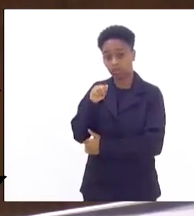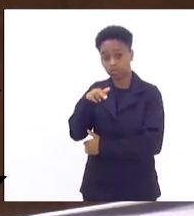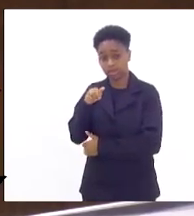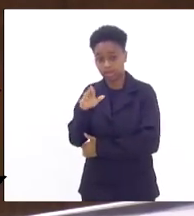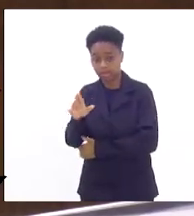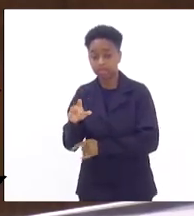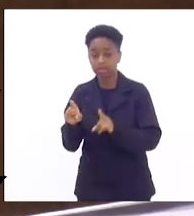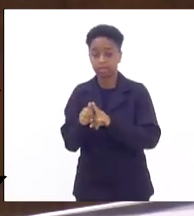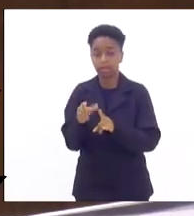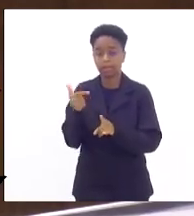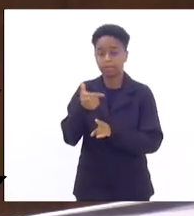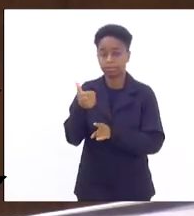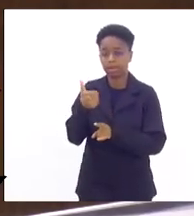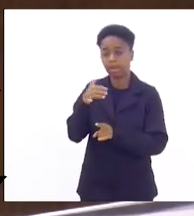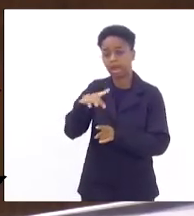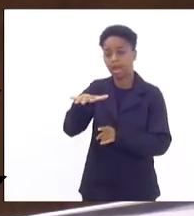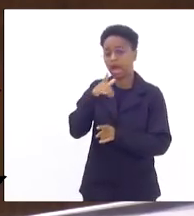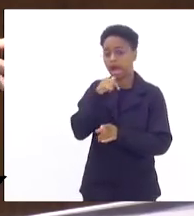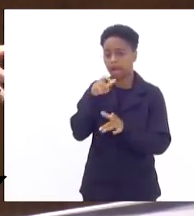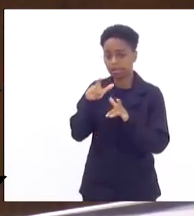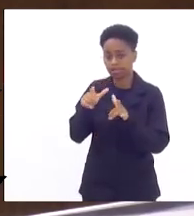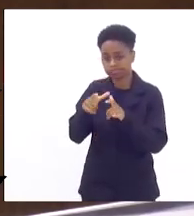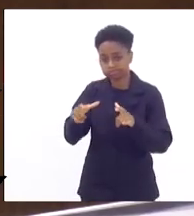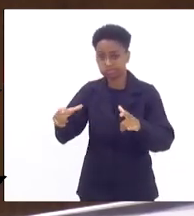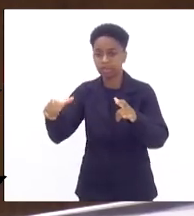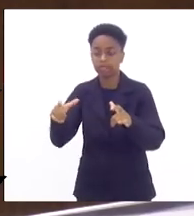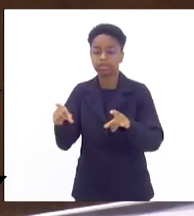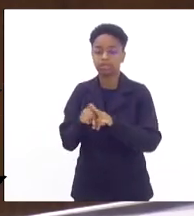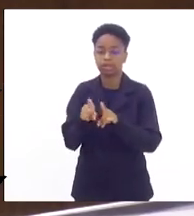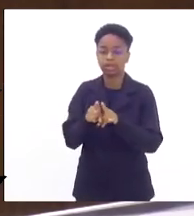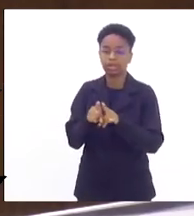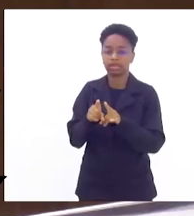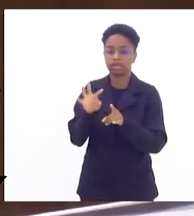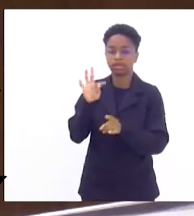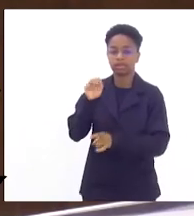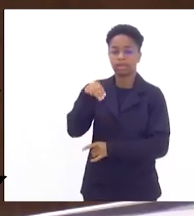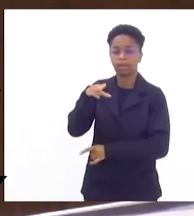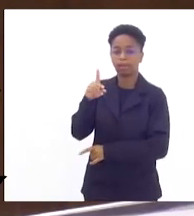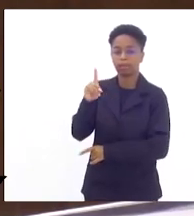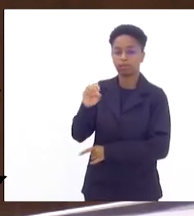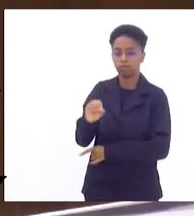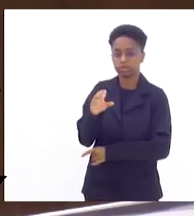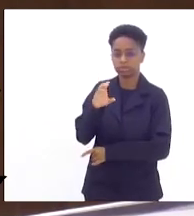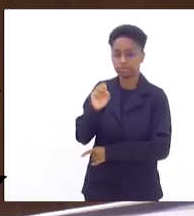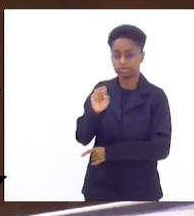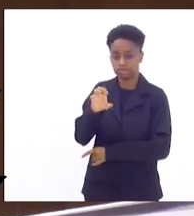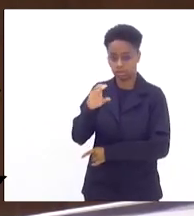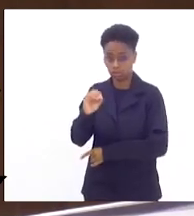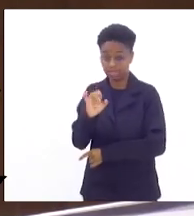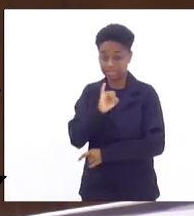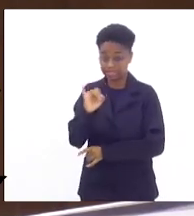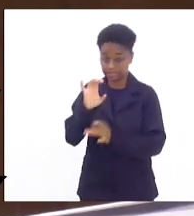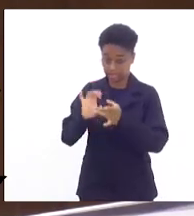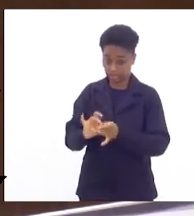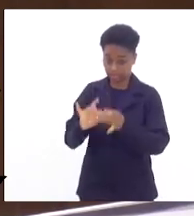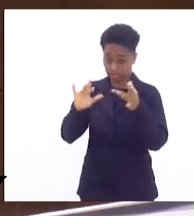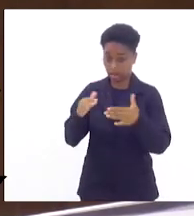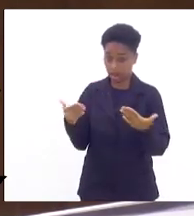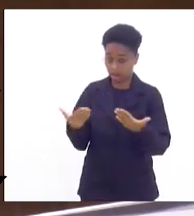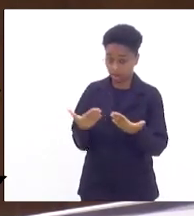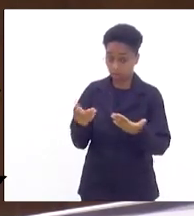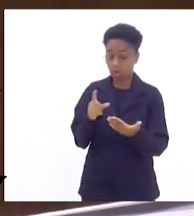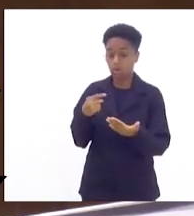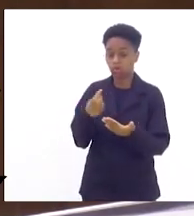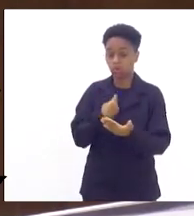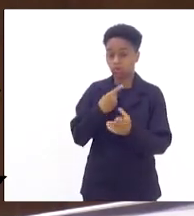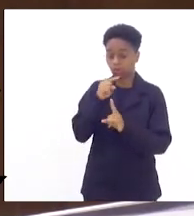primeiras bacias dos coletores de tempo seco, que estão em licenciamento, se essas licenças saírem agora, a nossa premissa é que